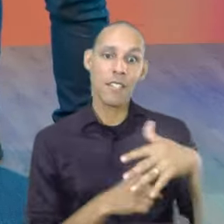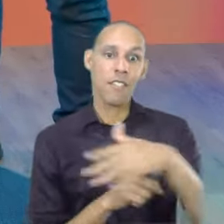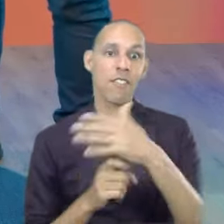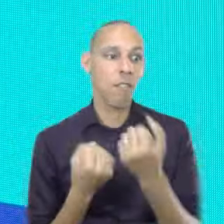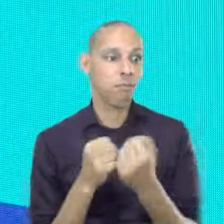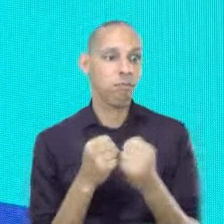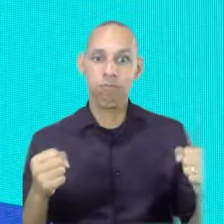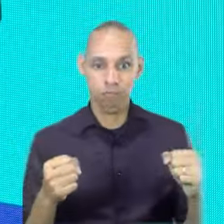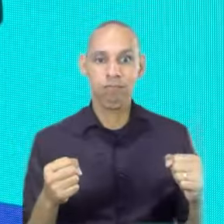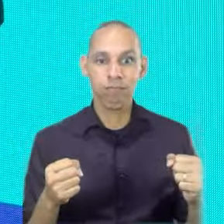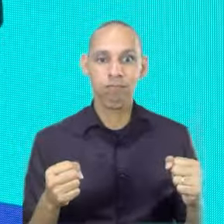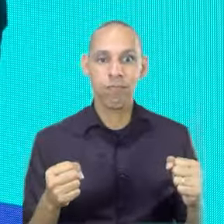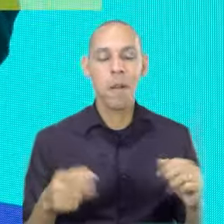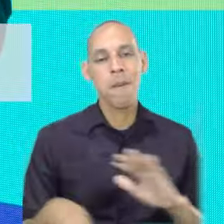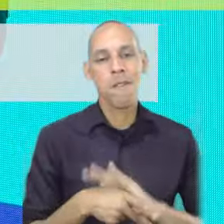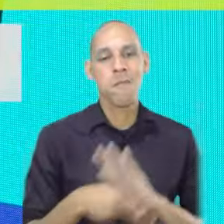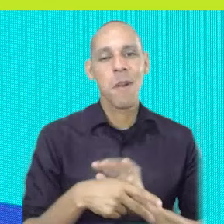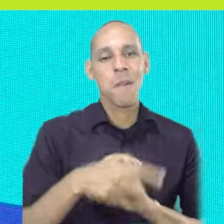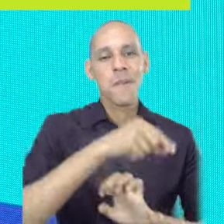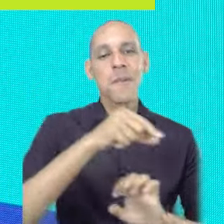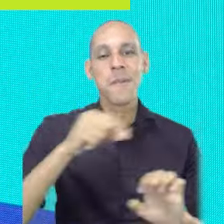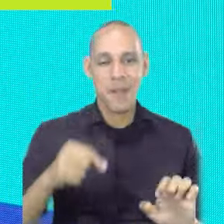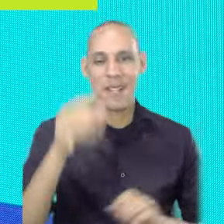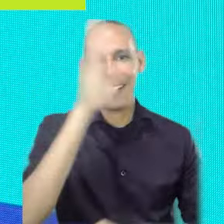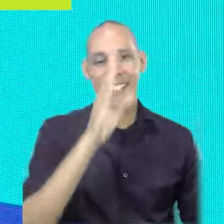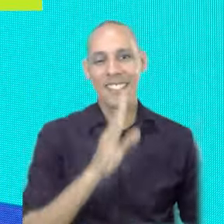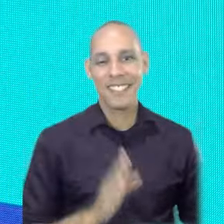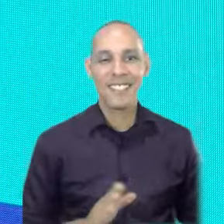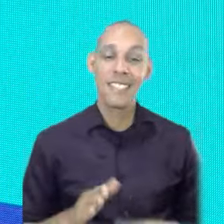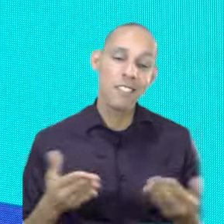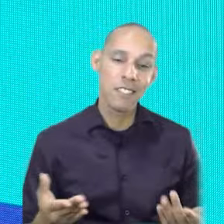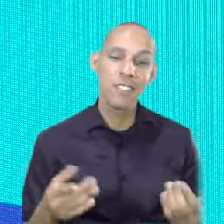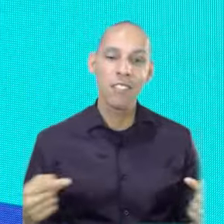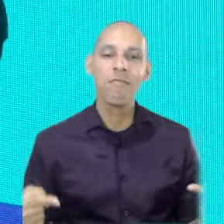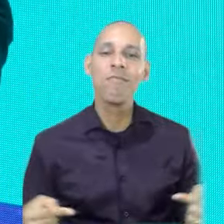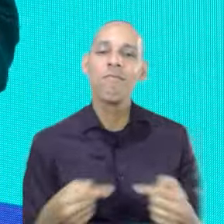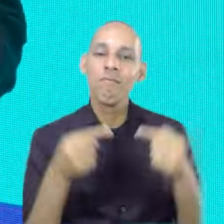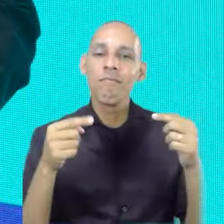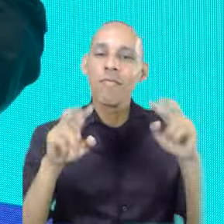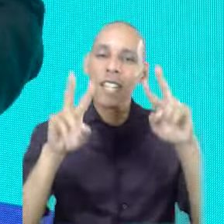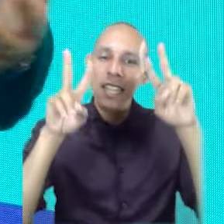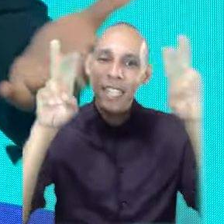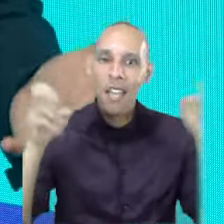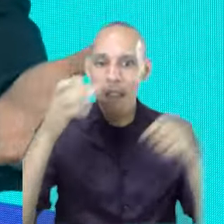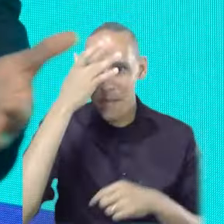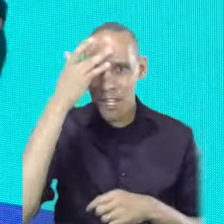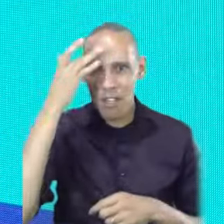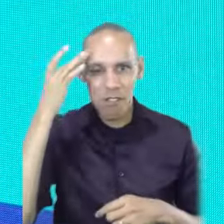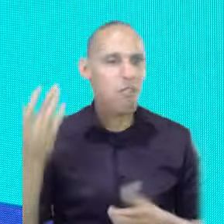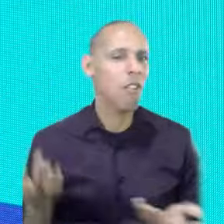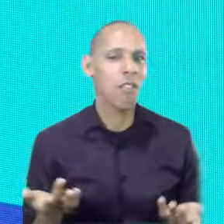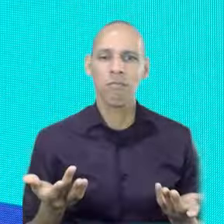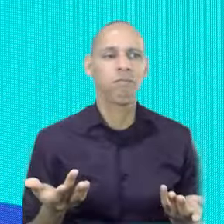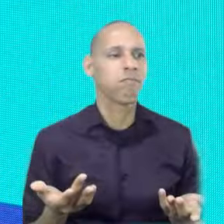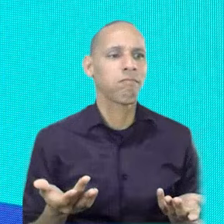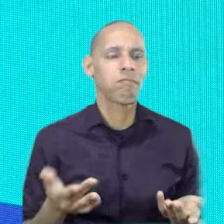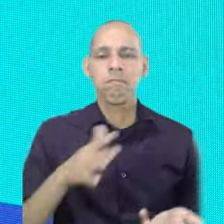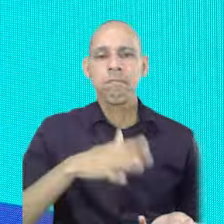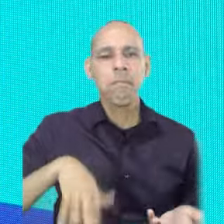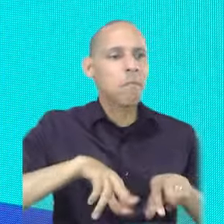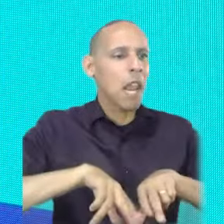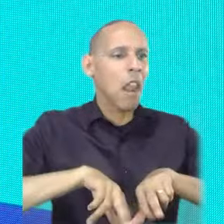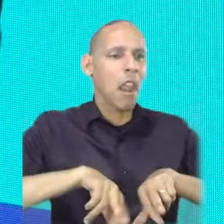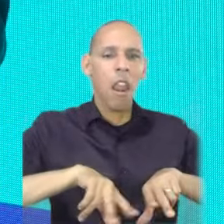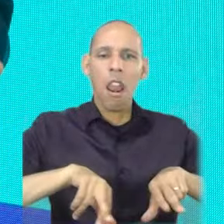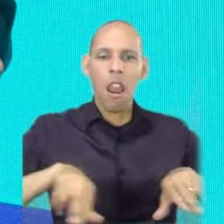temos no Brasil. E por isso, como trata da temática empreendedorismo, atrai pessoas das mais variadas